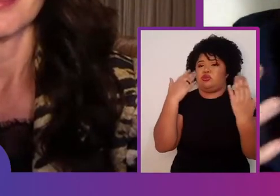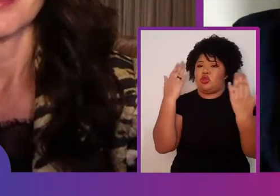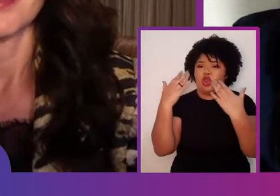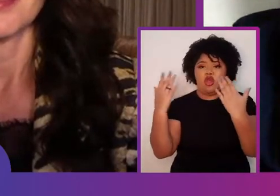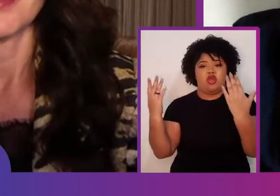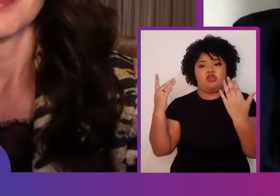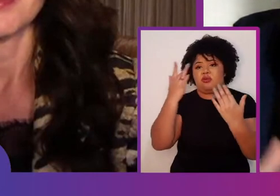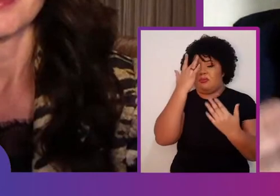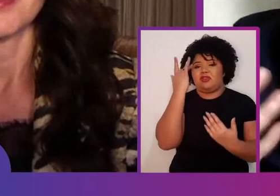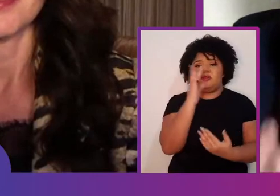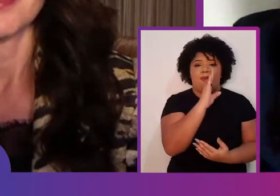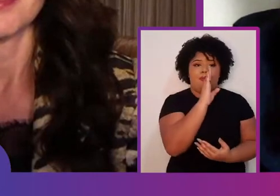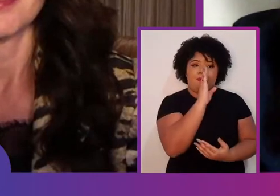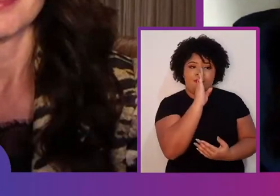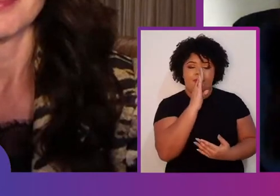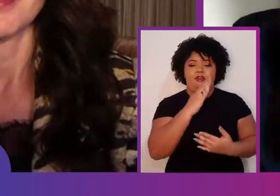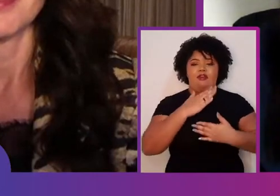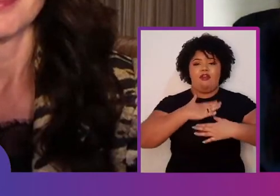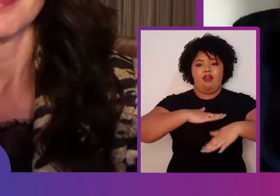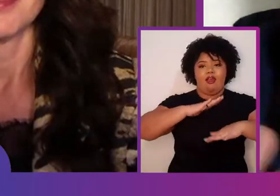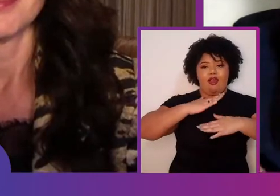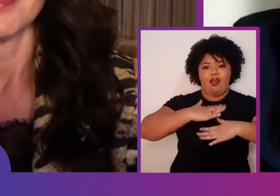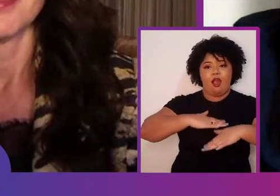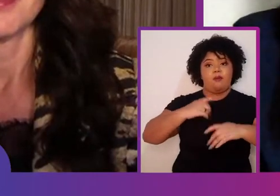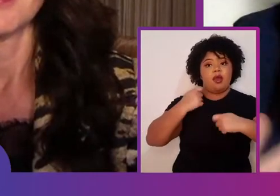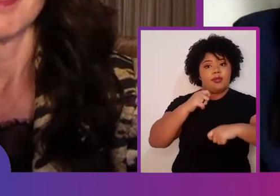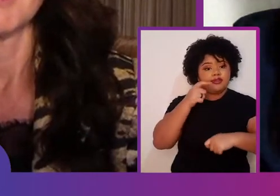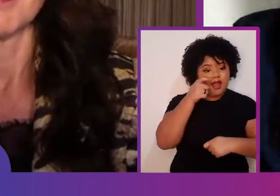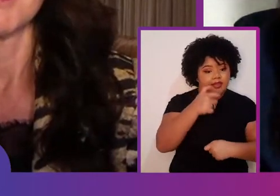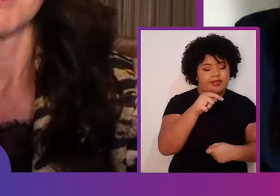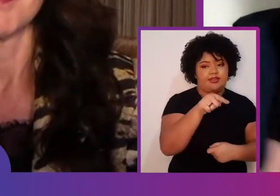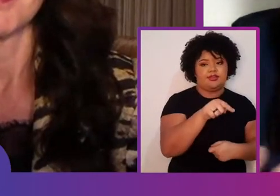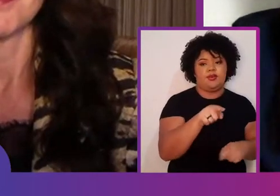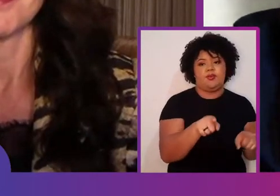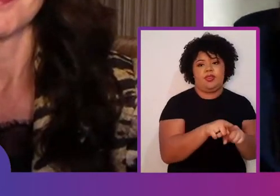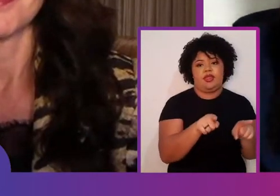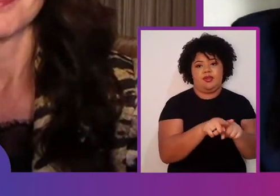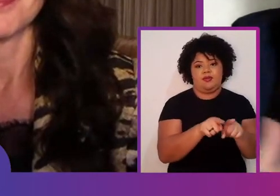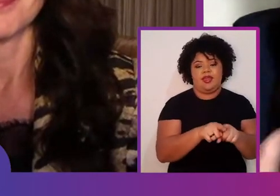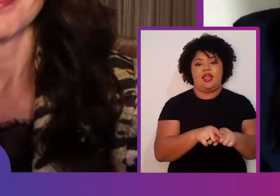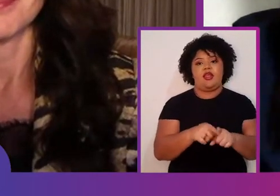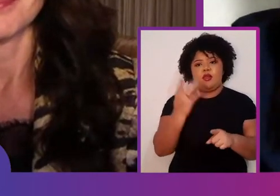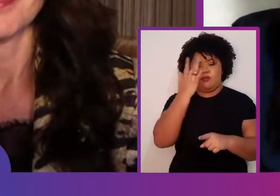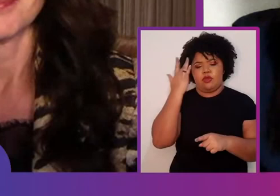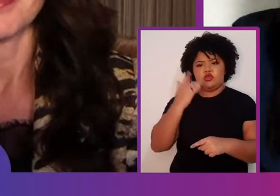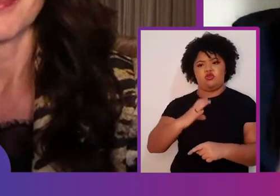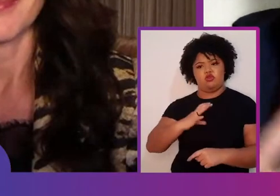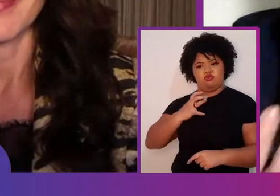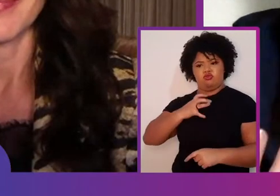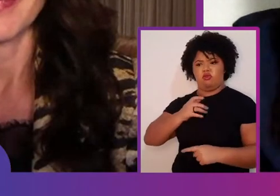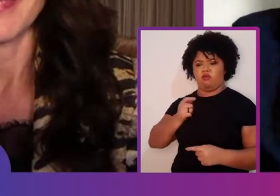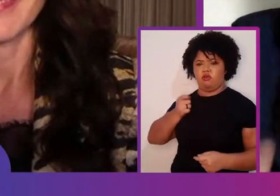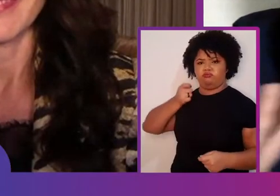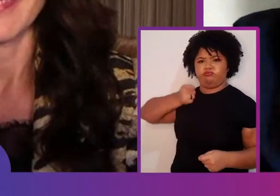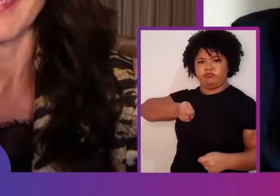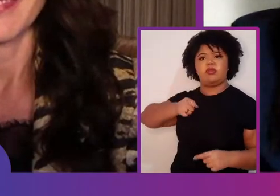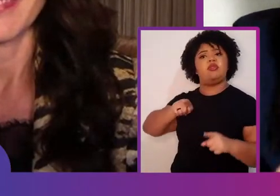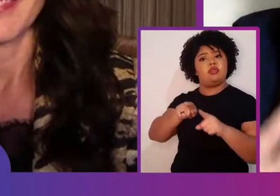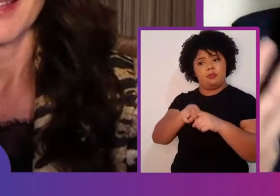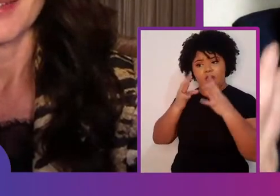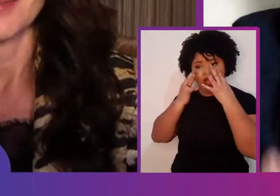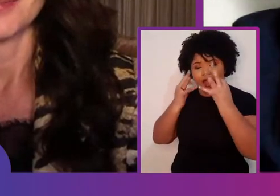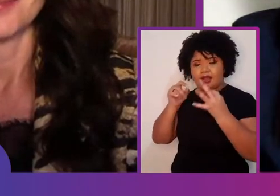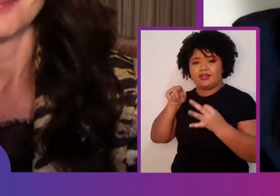as pessoas calmas precisam ser ouvidas, assim como os enérgicos, os raivosos, os grandes líderes, né? Precisa